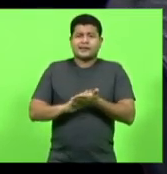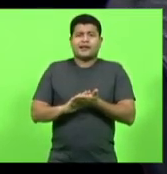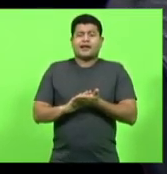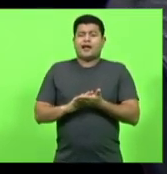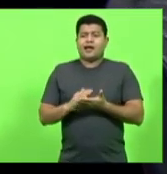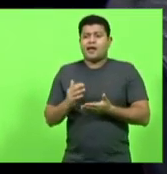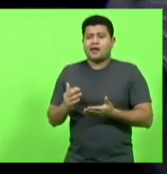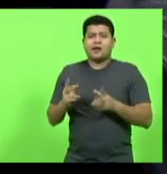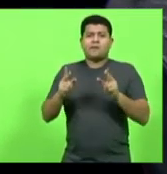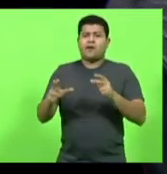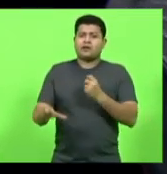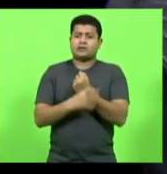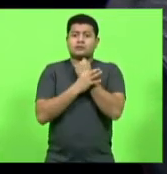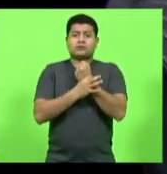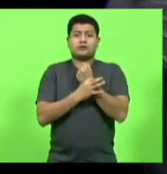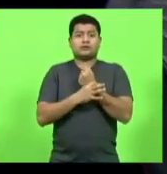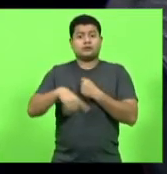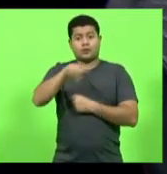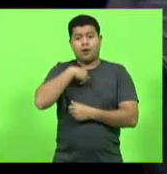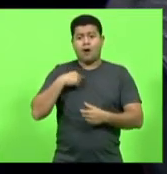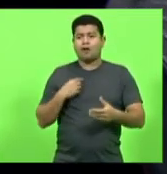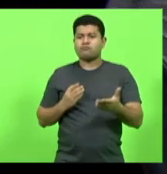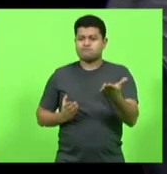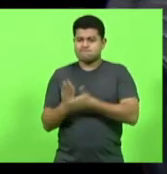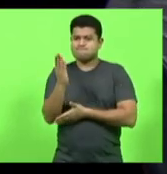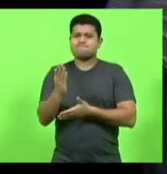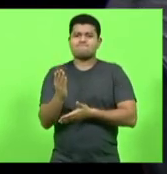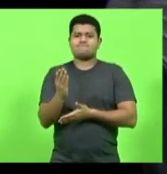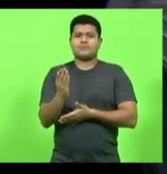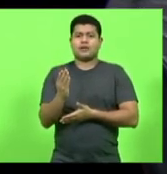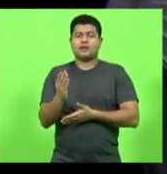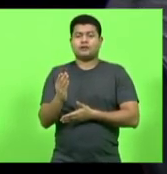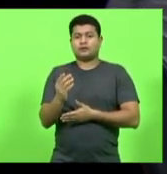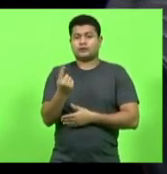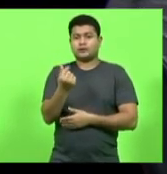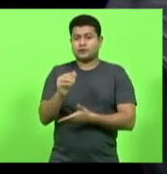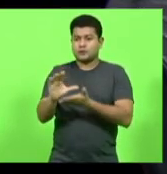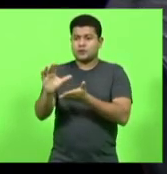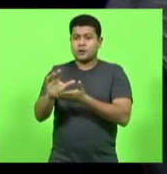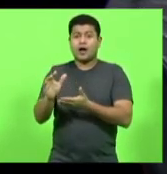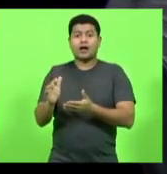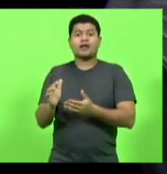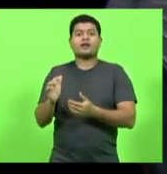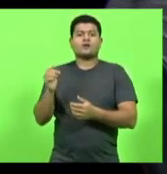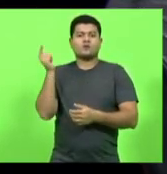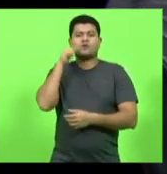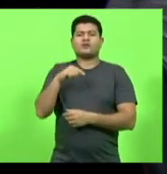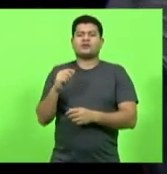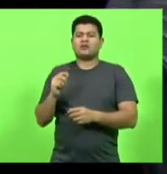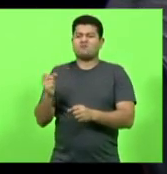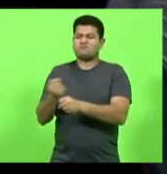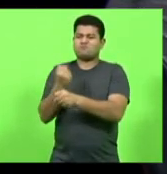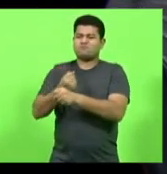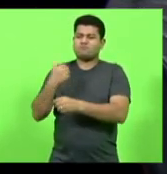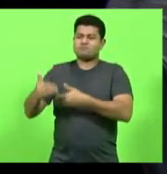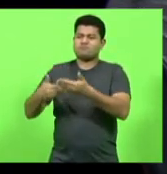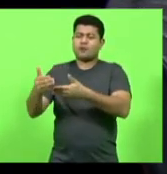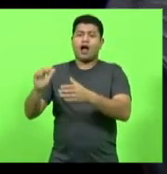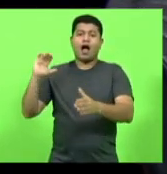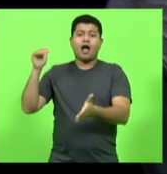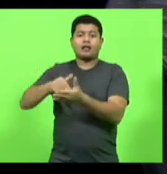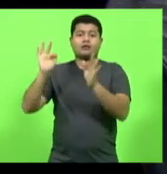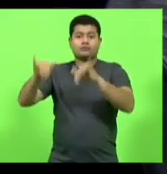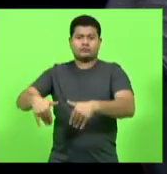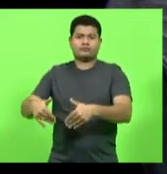que, aprovando esse recurso, nós tenhamos a obra executada, concluída,